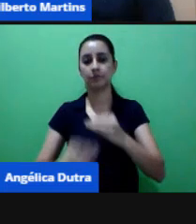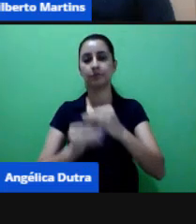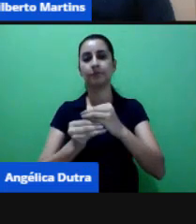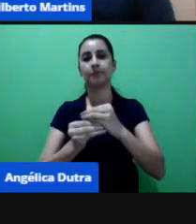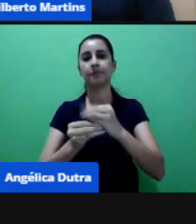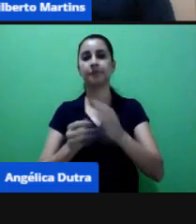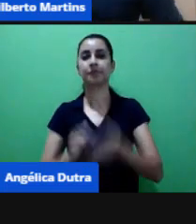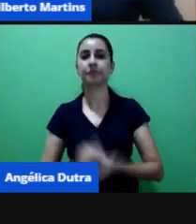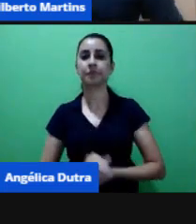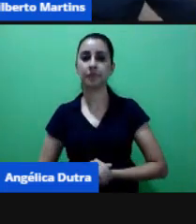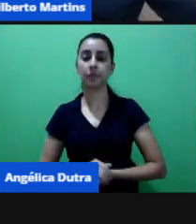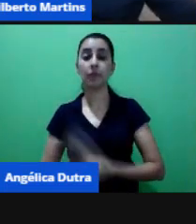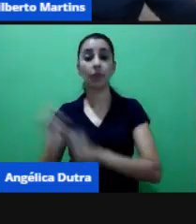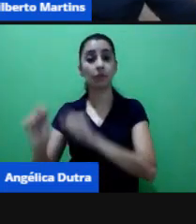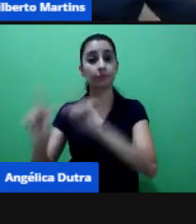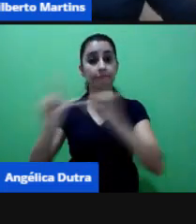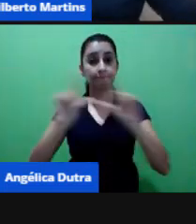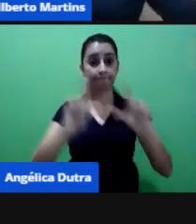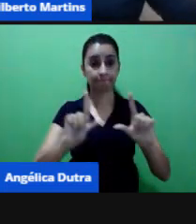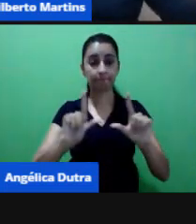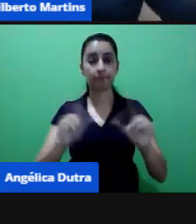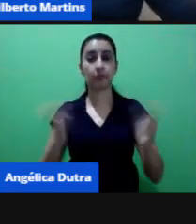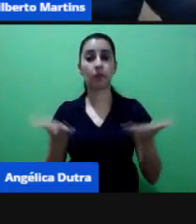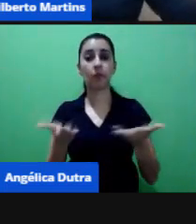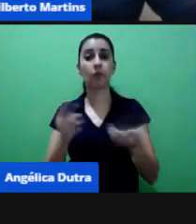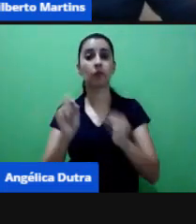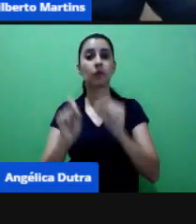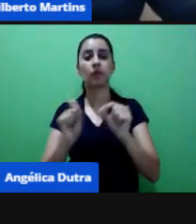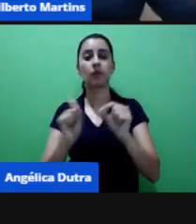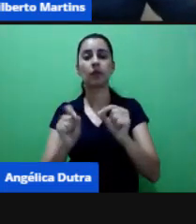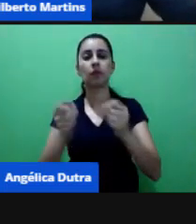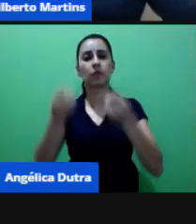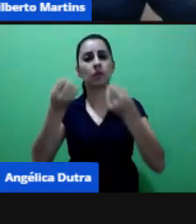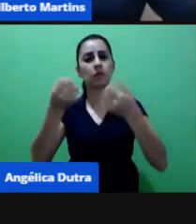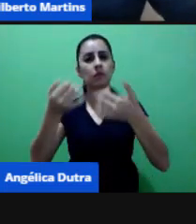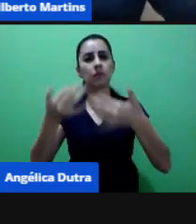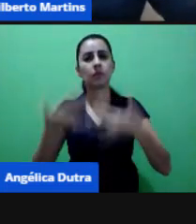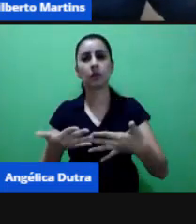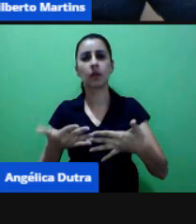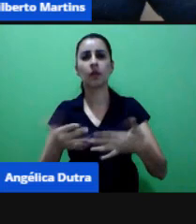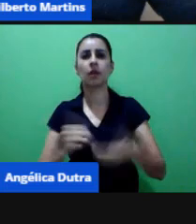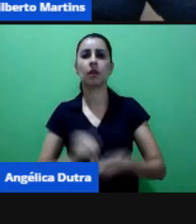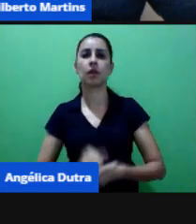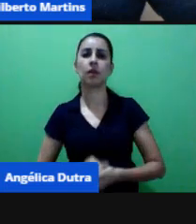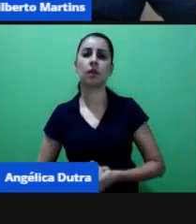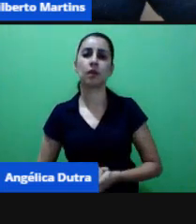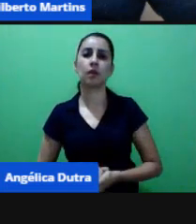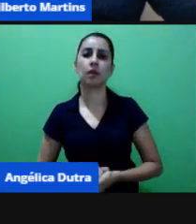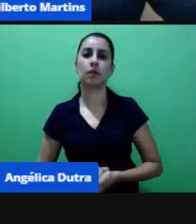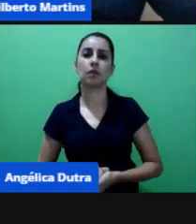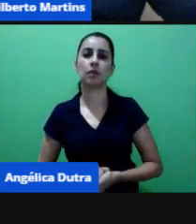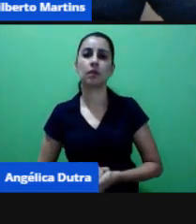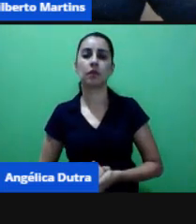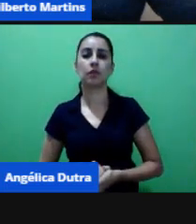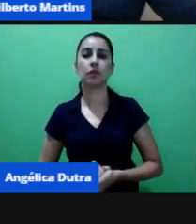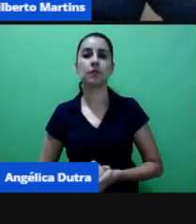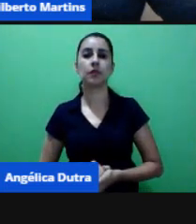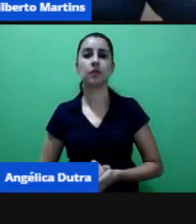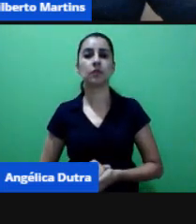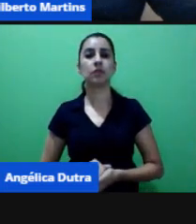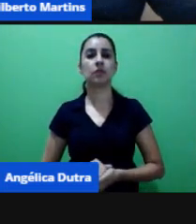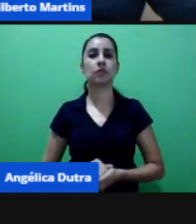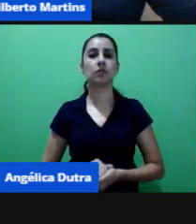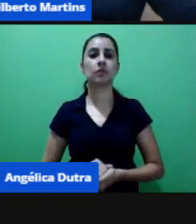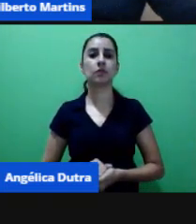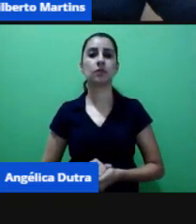Agora nós vamos tratar das expectativas do aluno. Vamos ao próximo slide, por favor.